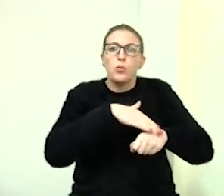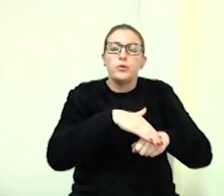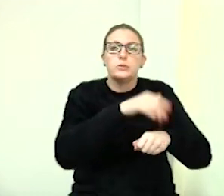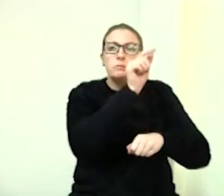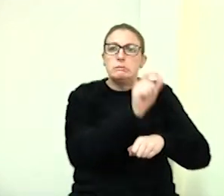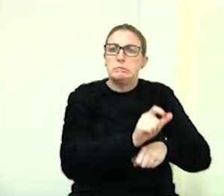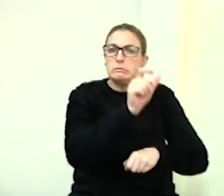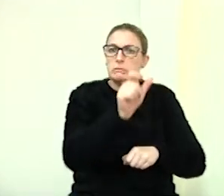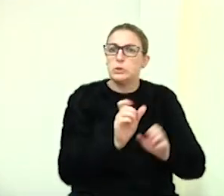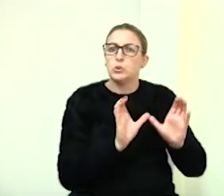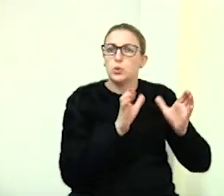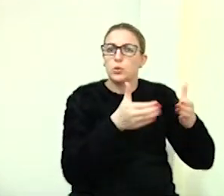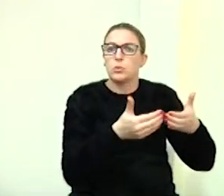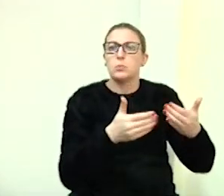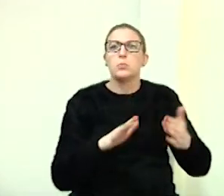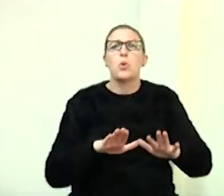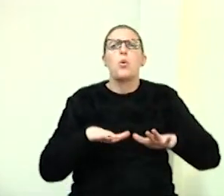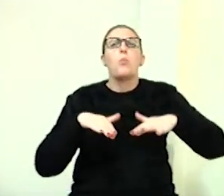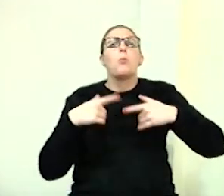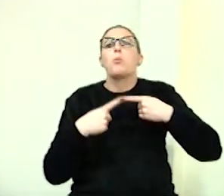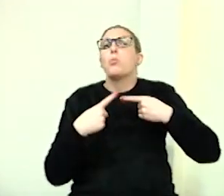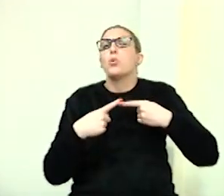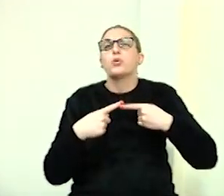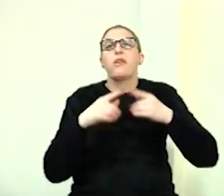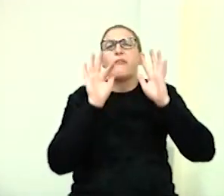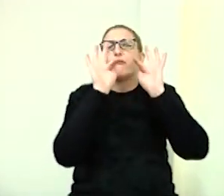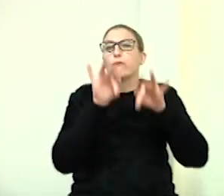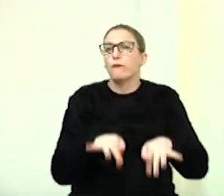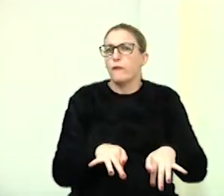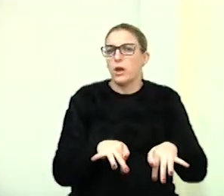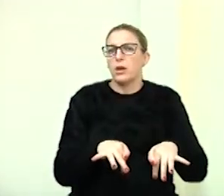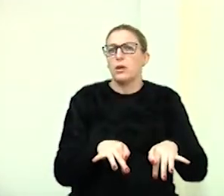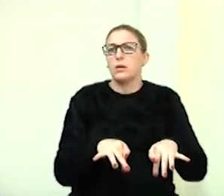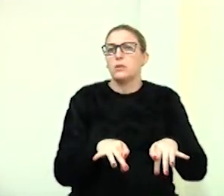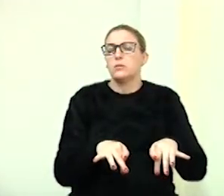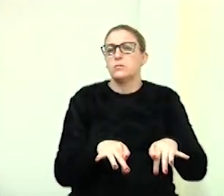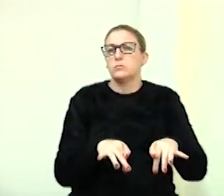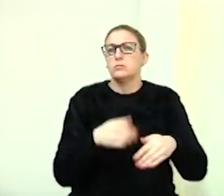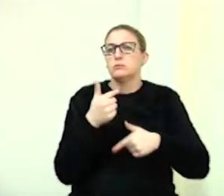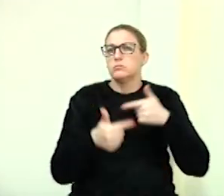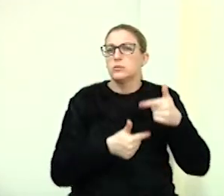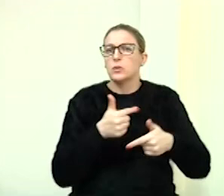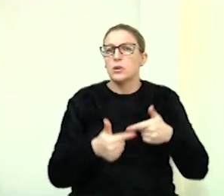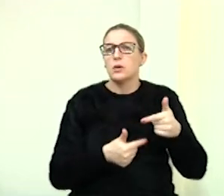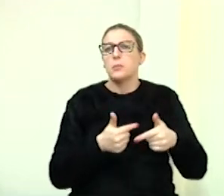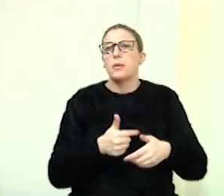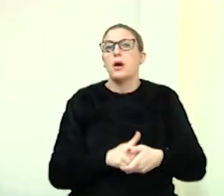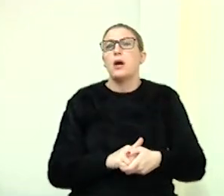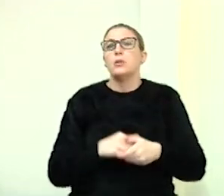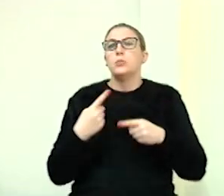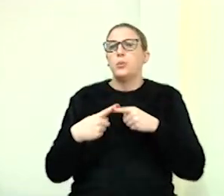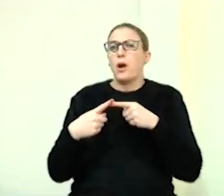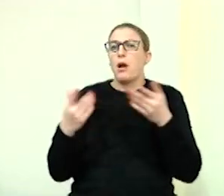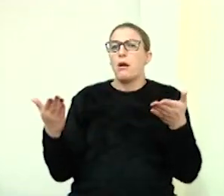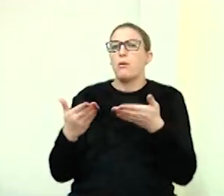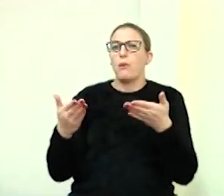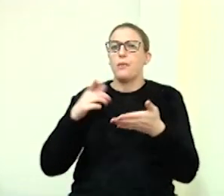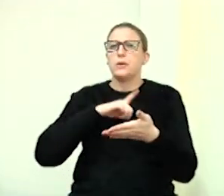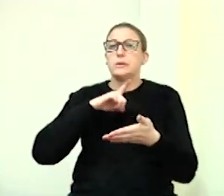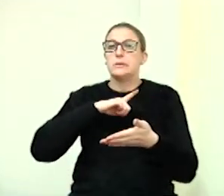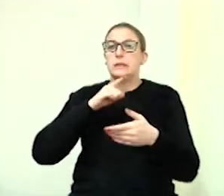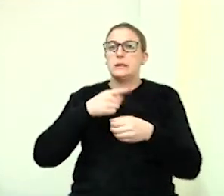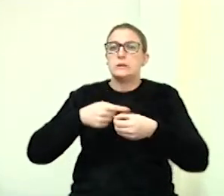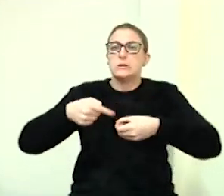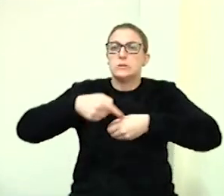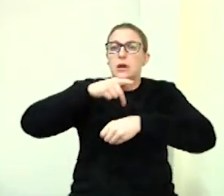intenção de extinção dessa supervisão, até porque nós passamos, então, a ter esta supervisão em Passo Fundo, e não mais aqui em Erechim,